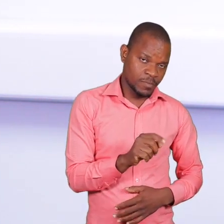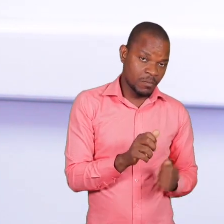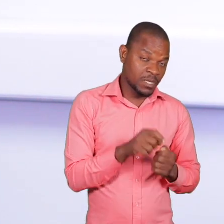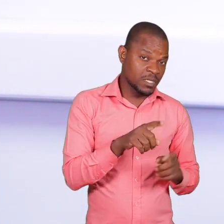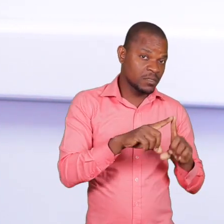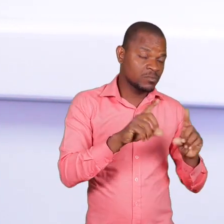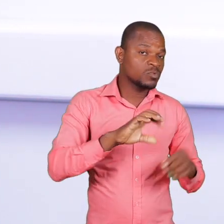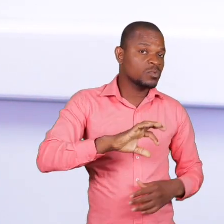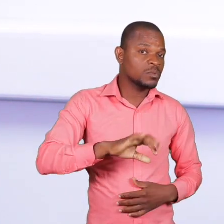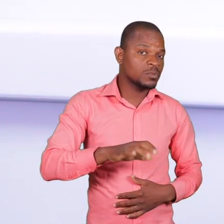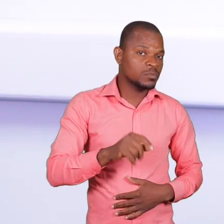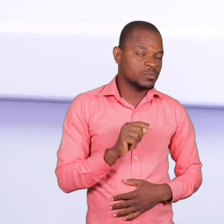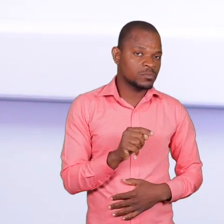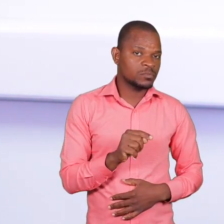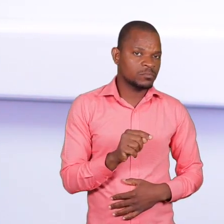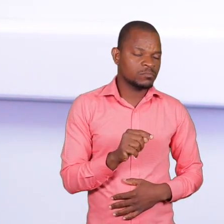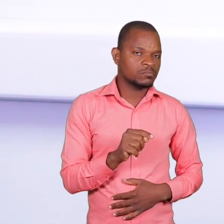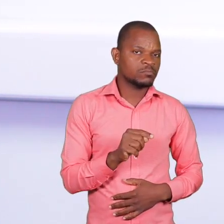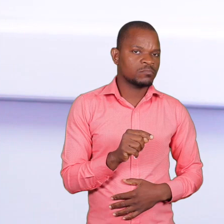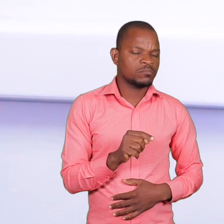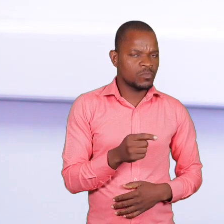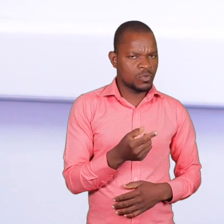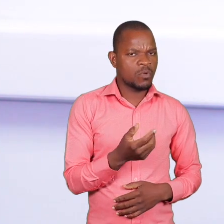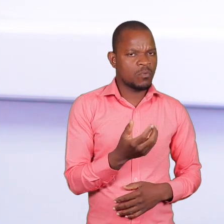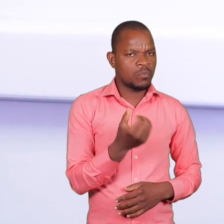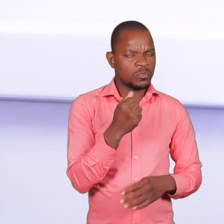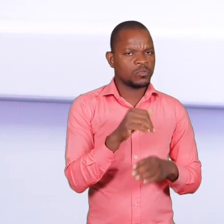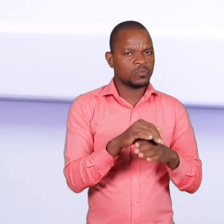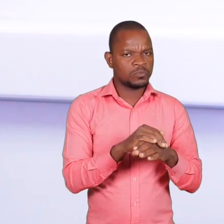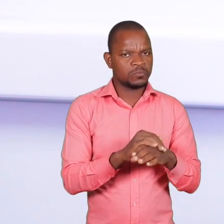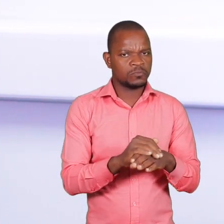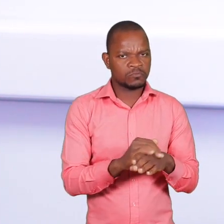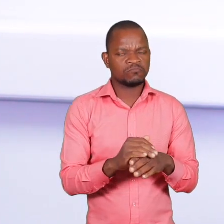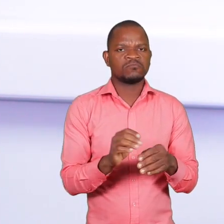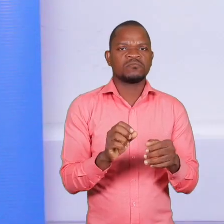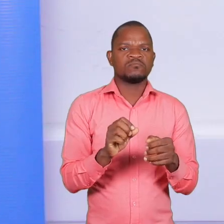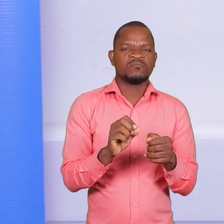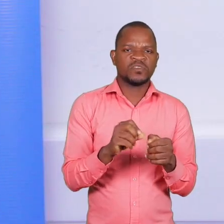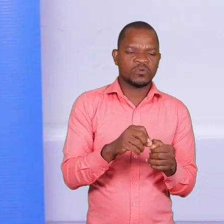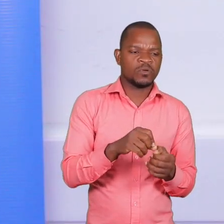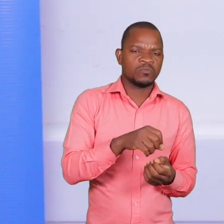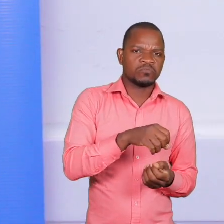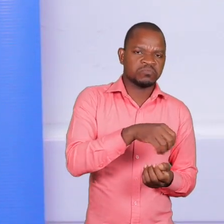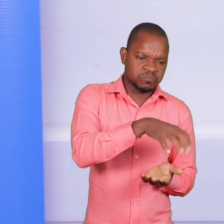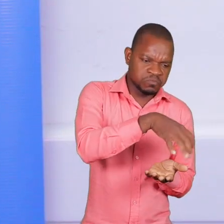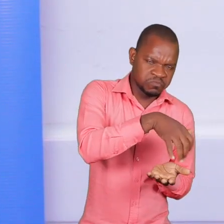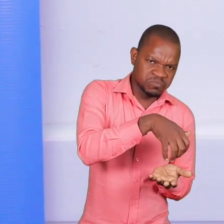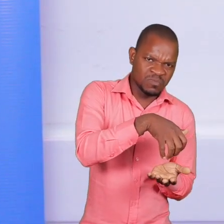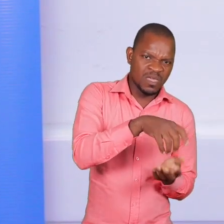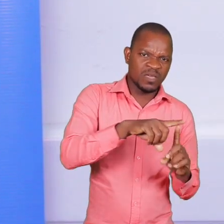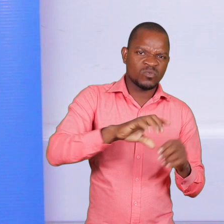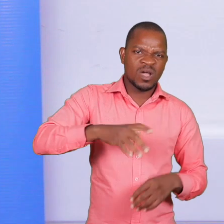é um recurso que é usado para o abastecimento da água à população. Podemos dizer que